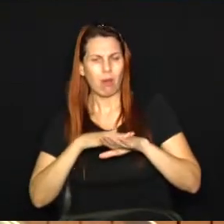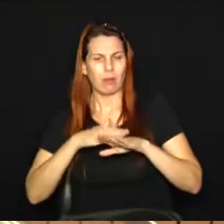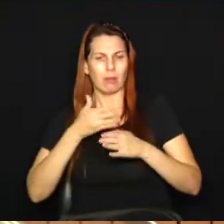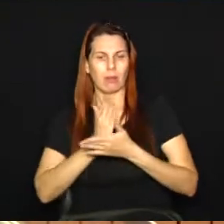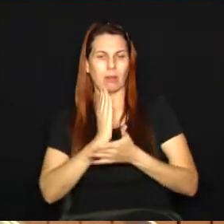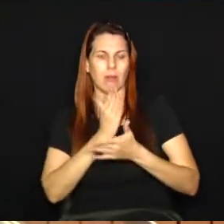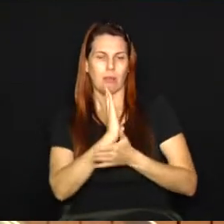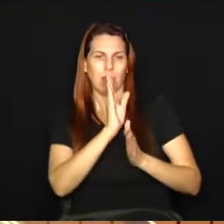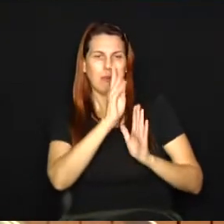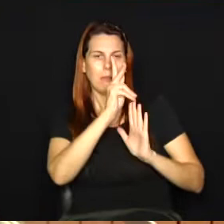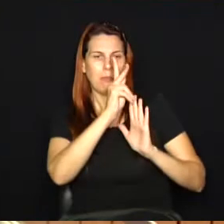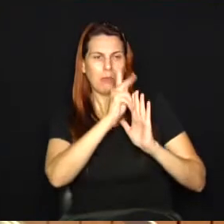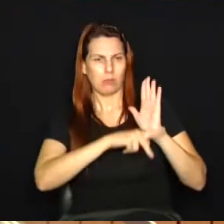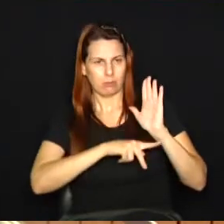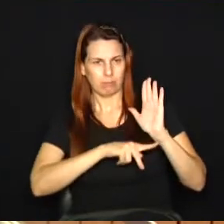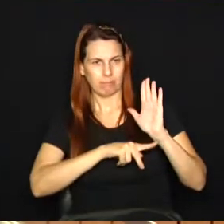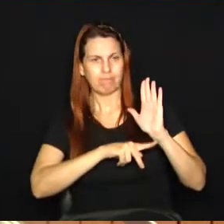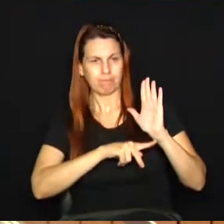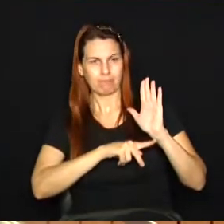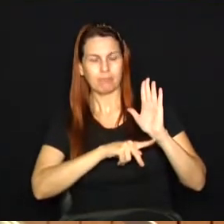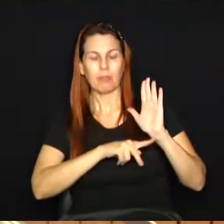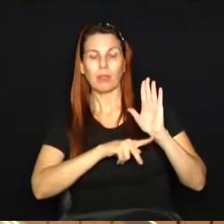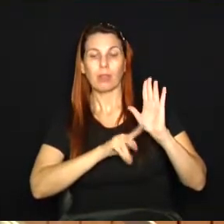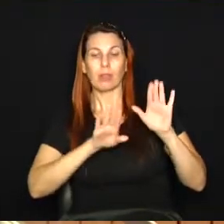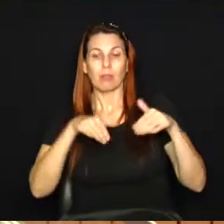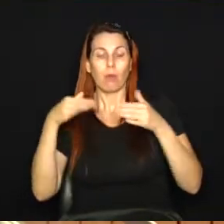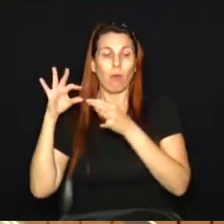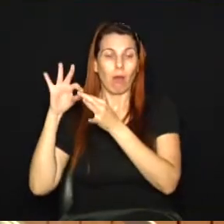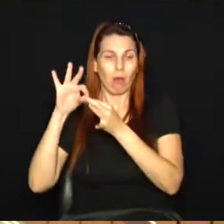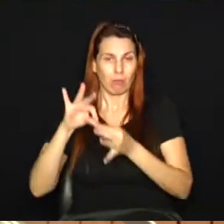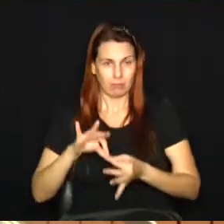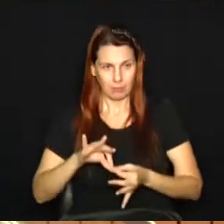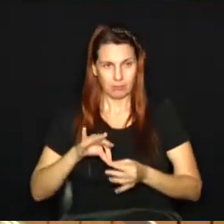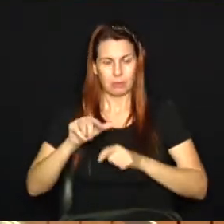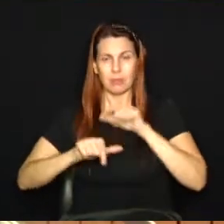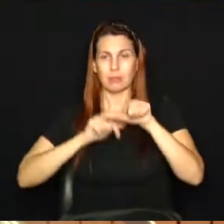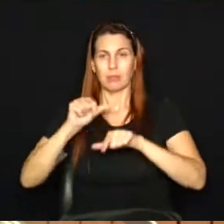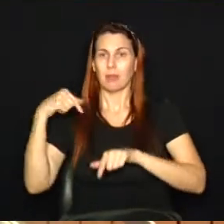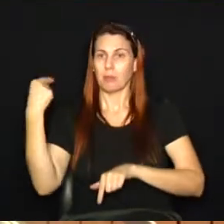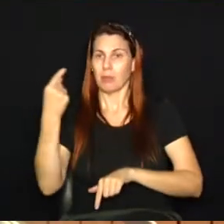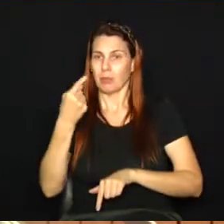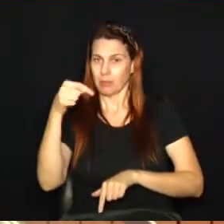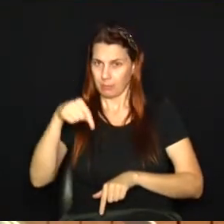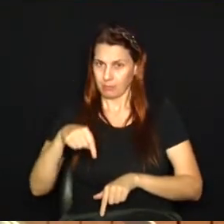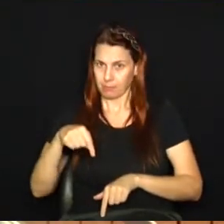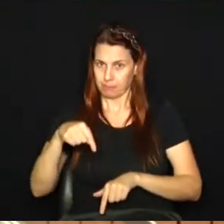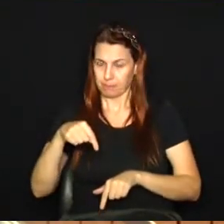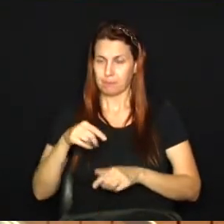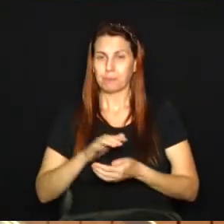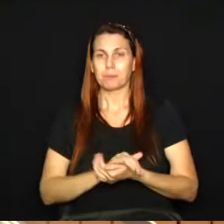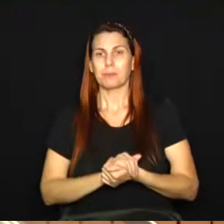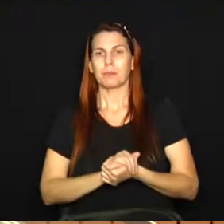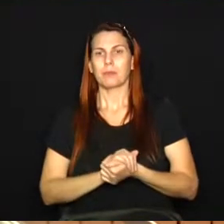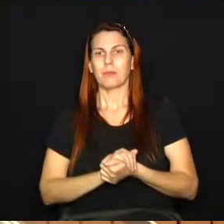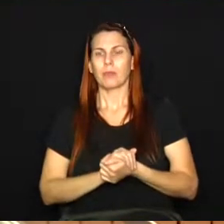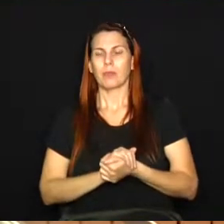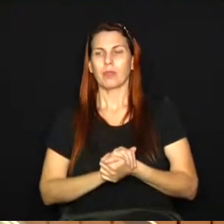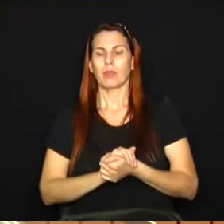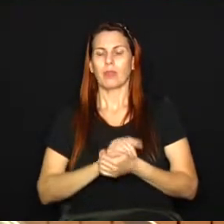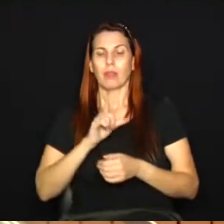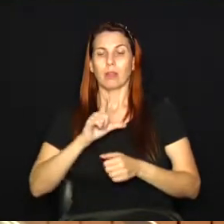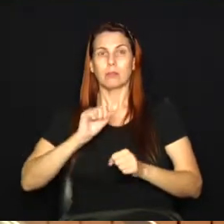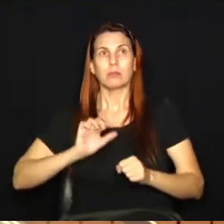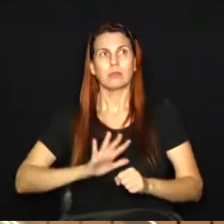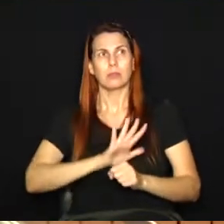bons projetos. Então, essa é a contextualização daquilo que acontece aqui. Temos um cenário